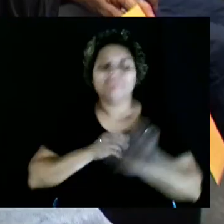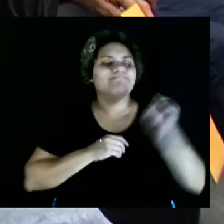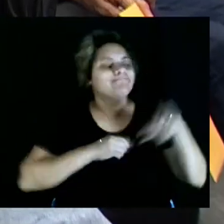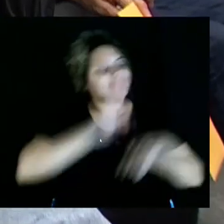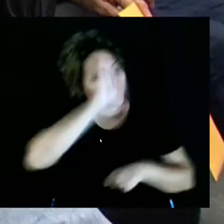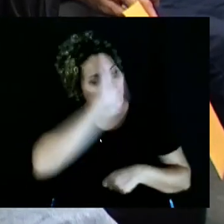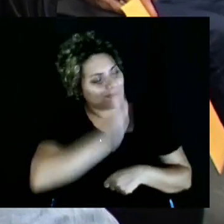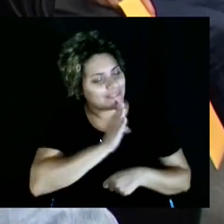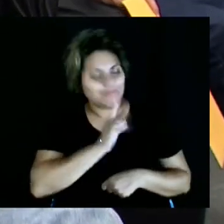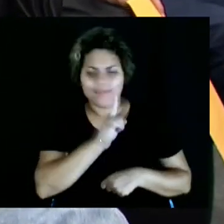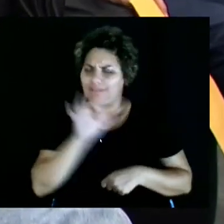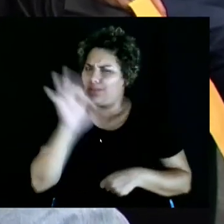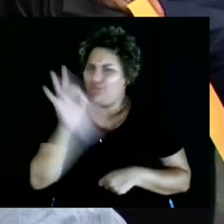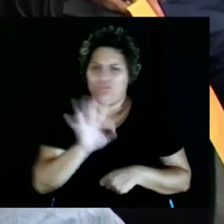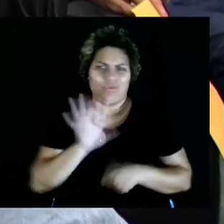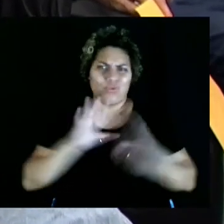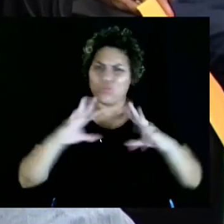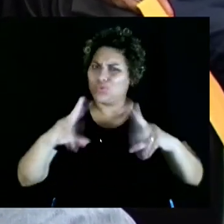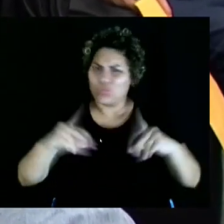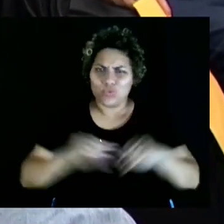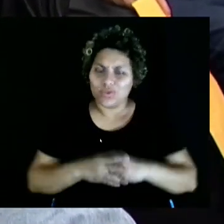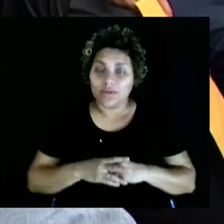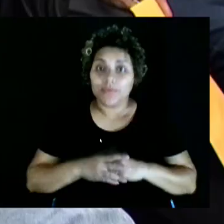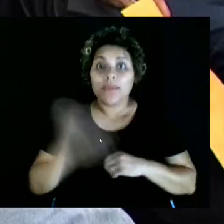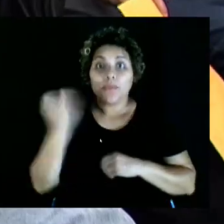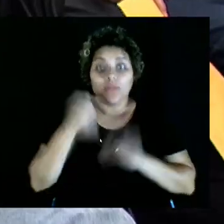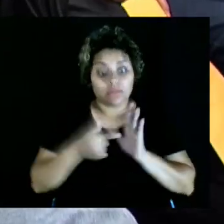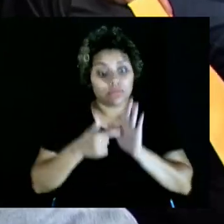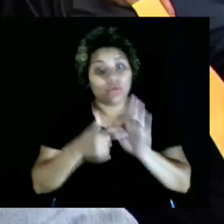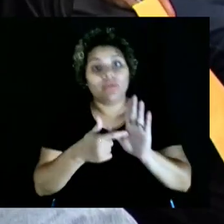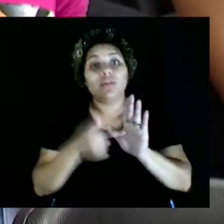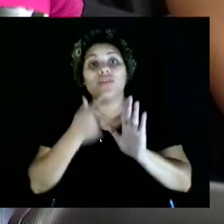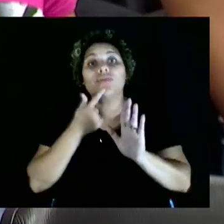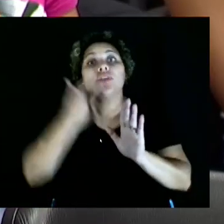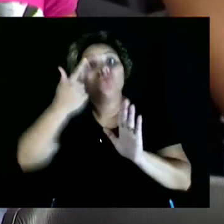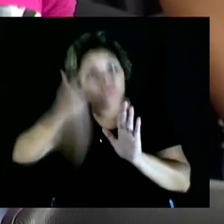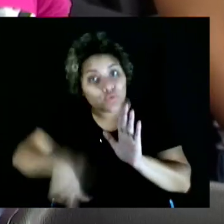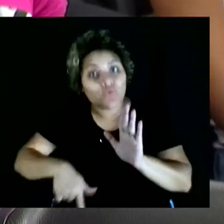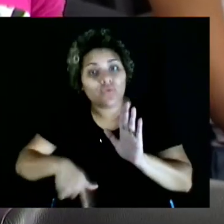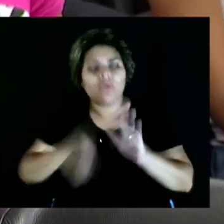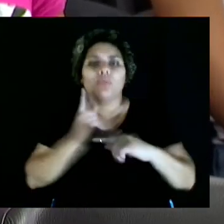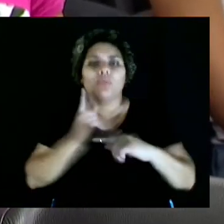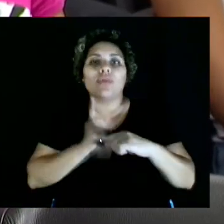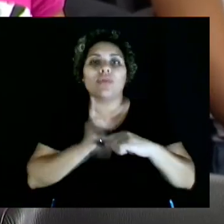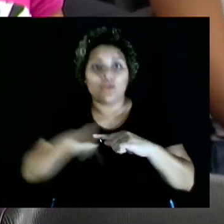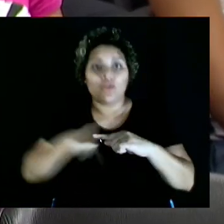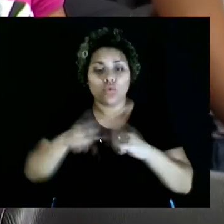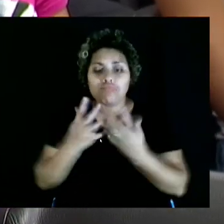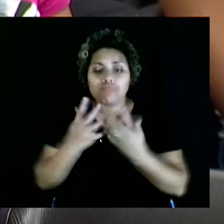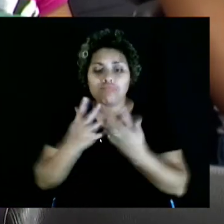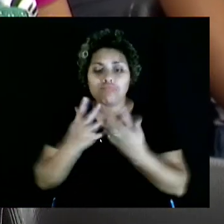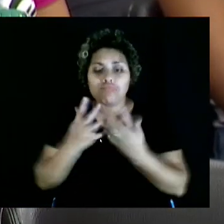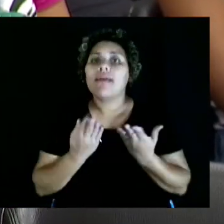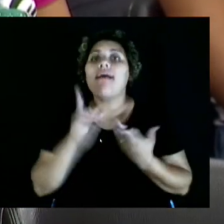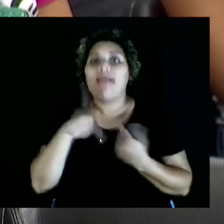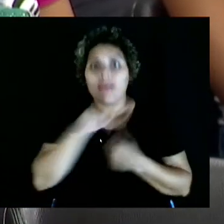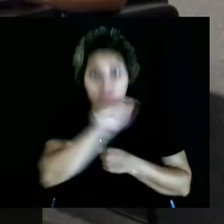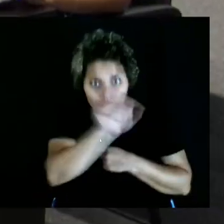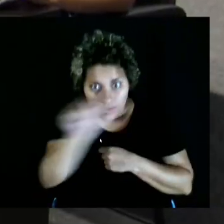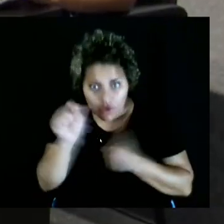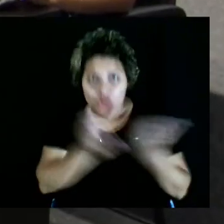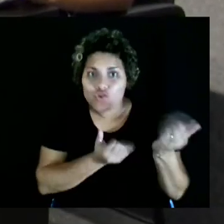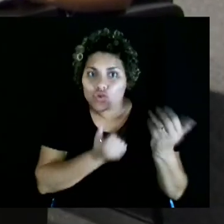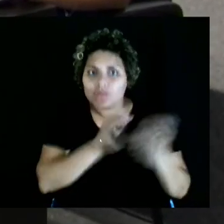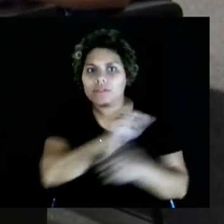gratuito. É importante destacar e reforçar isso, né? A função do CIE é realmente essa empregabilidade dos jovens de forma